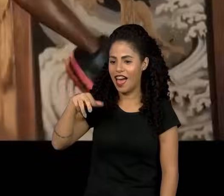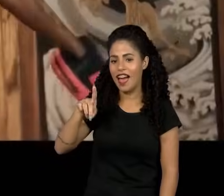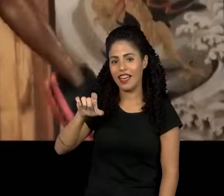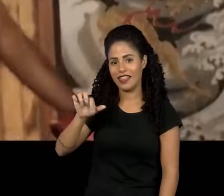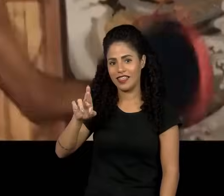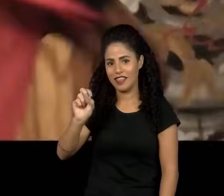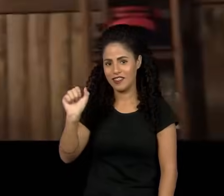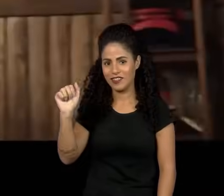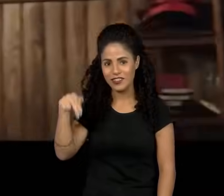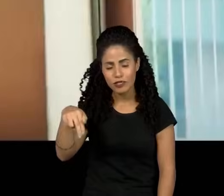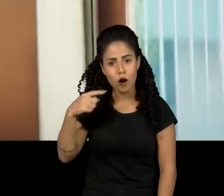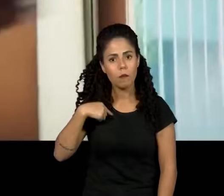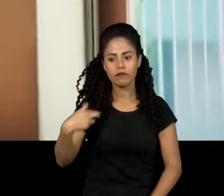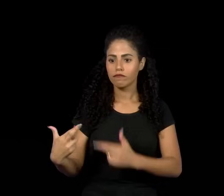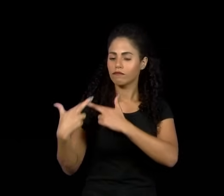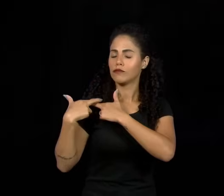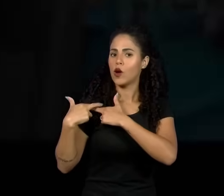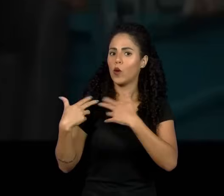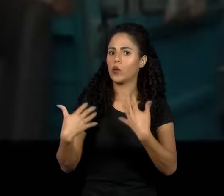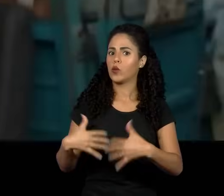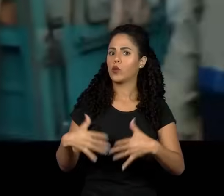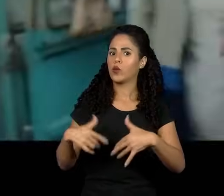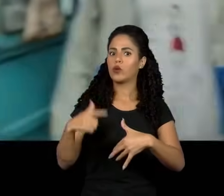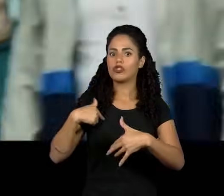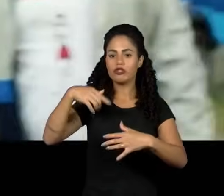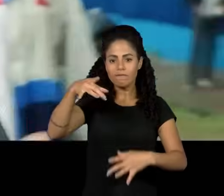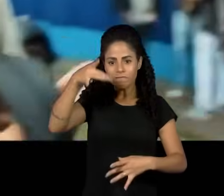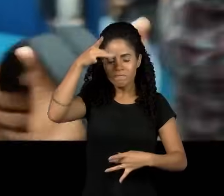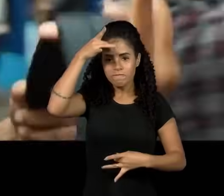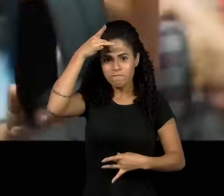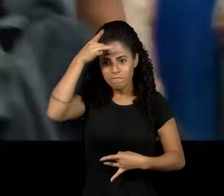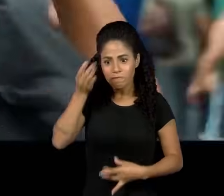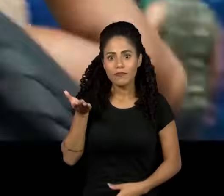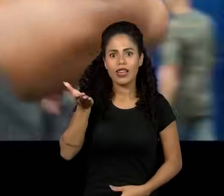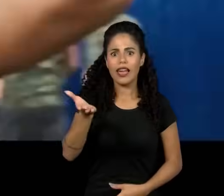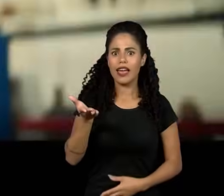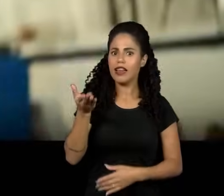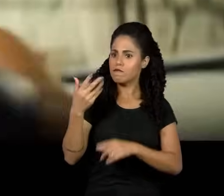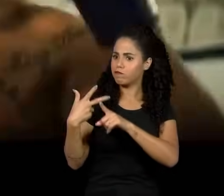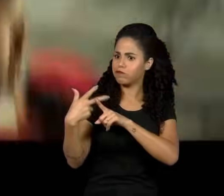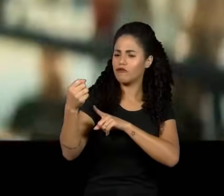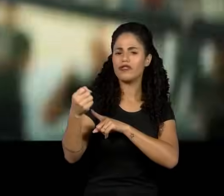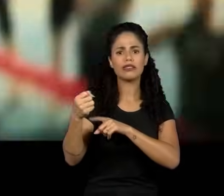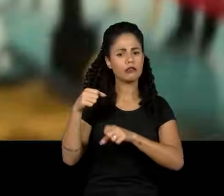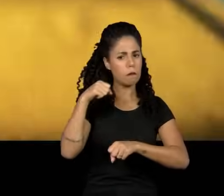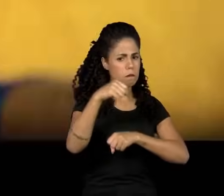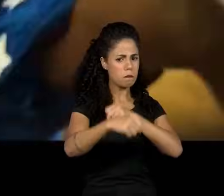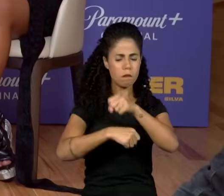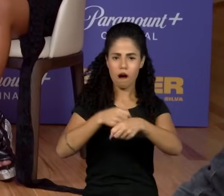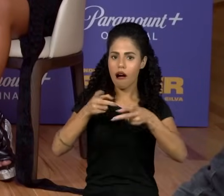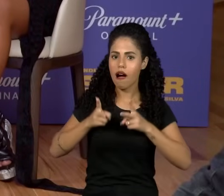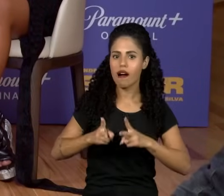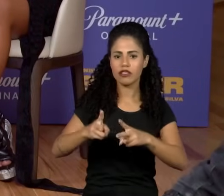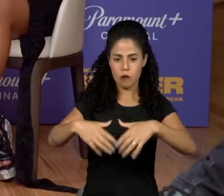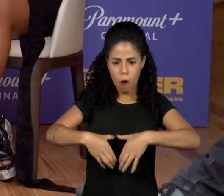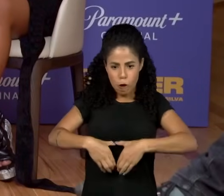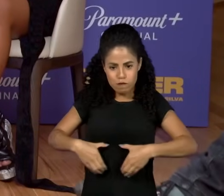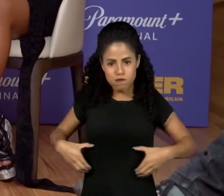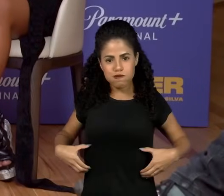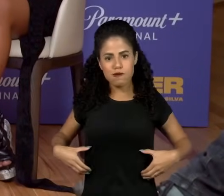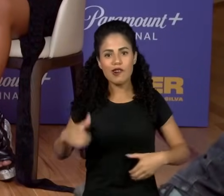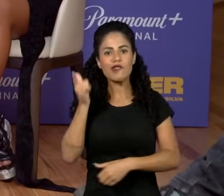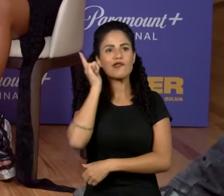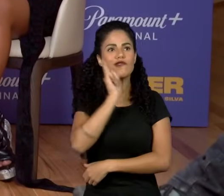muito grande, uma responsabilidade muito grande de estar fazendo um ídolo mundial e também de mostrar um lado do Anderson Silva